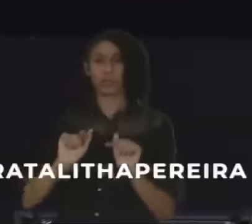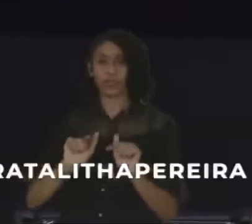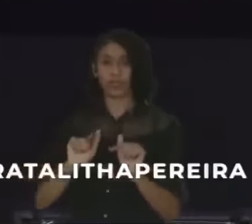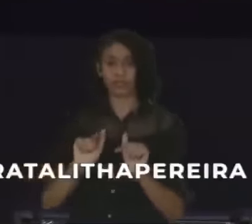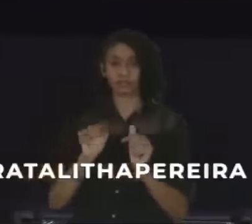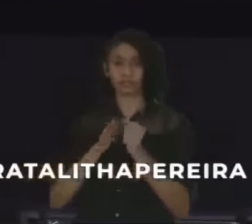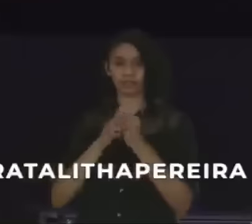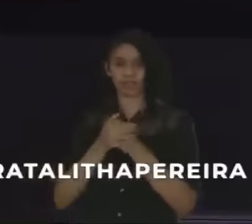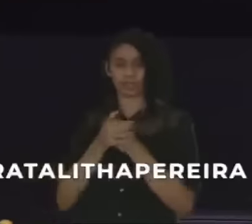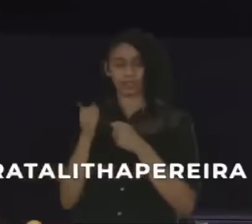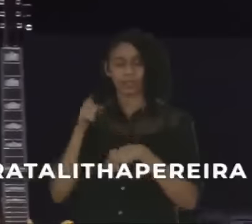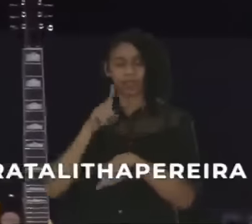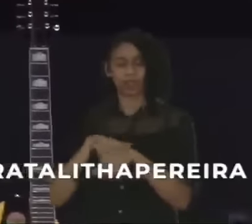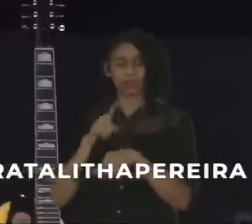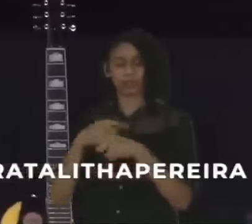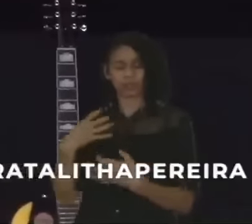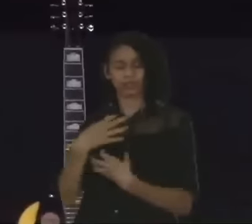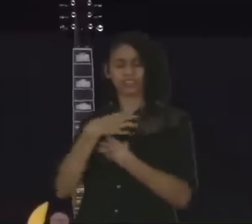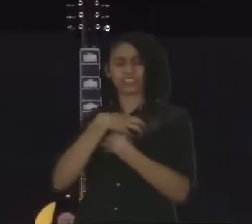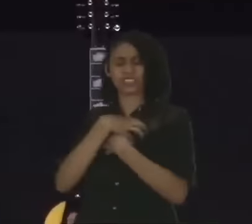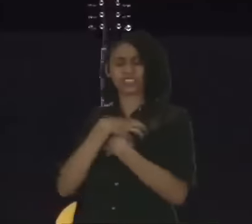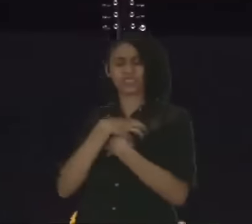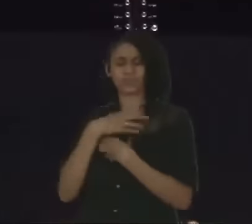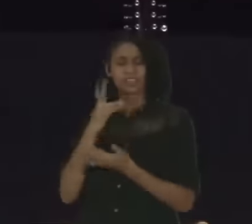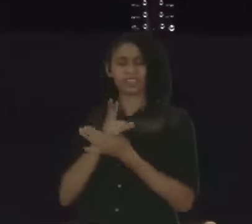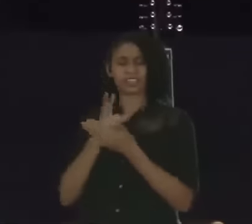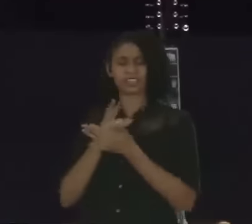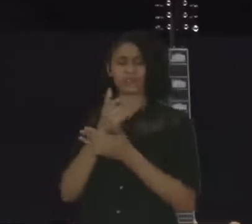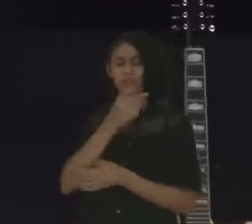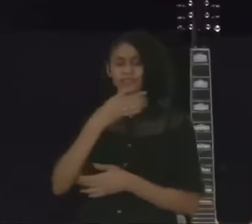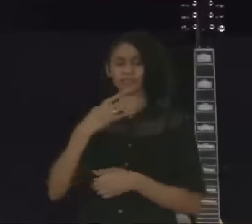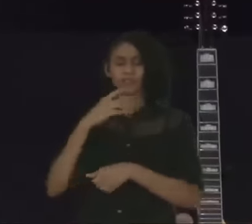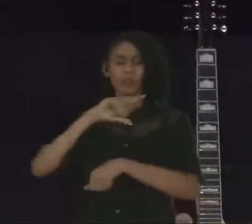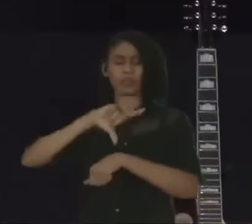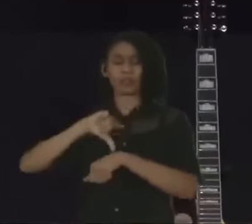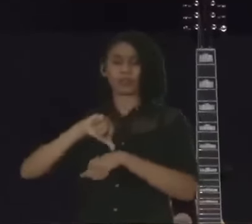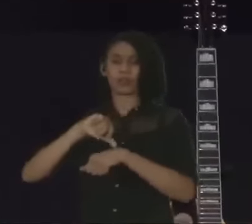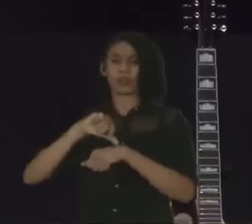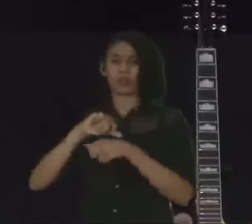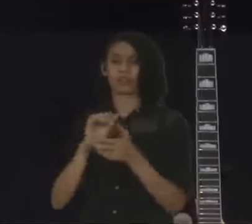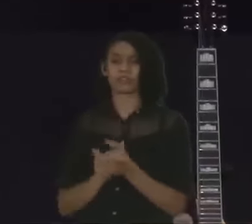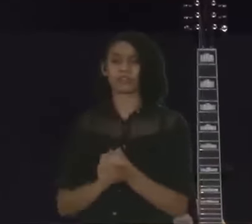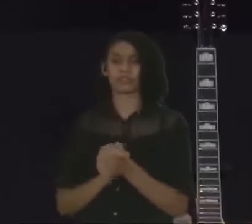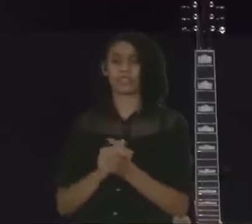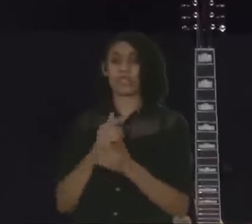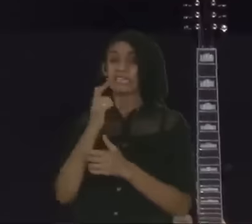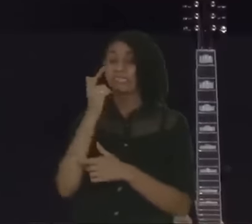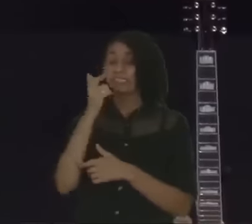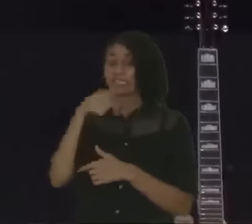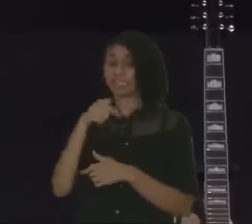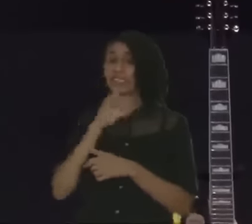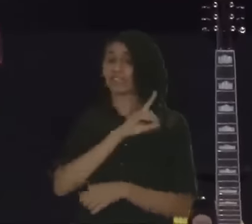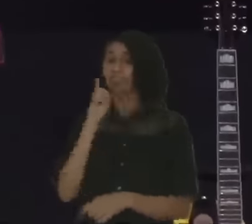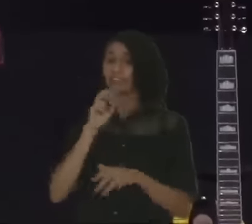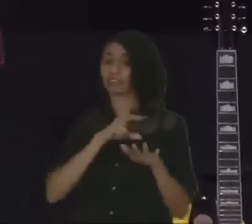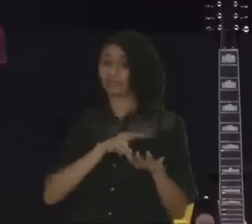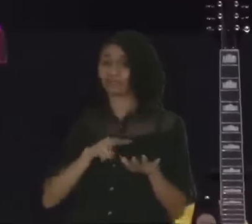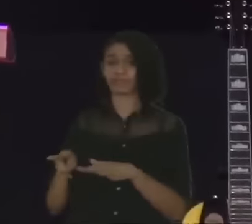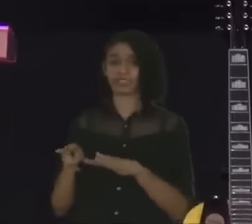discernimento é uma sensibilidade é 24 horas por dia sete dias por semana Às vezes a gente cria